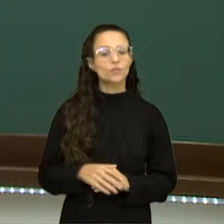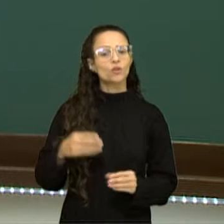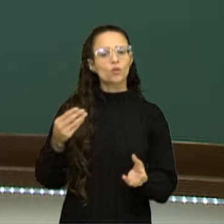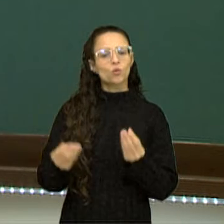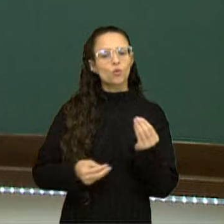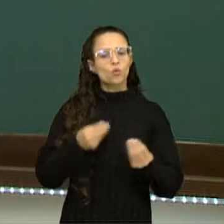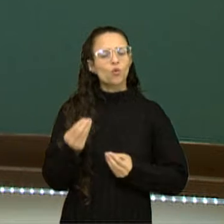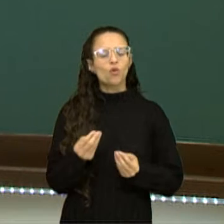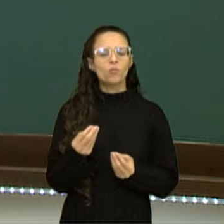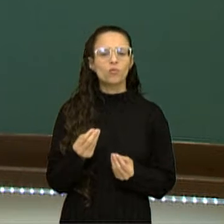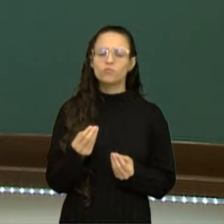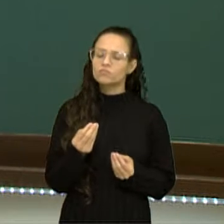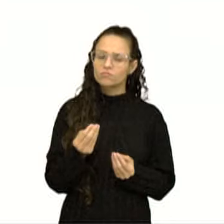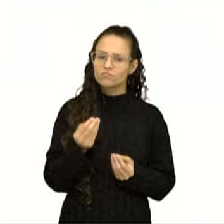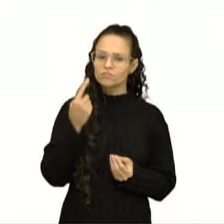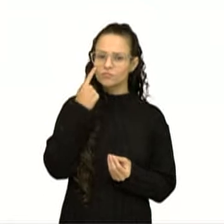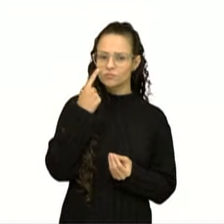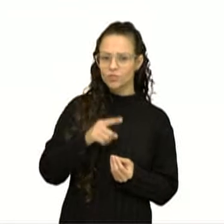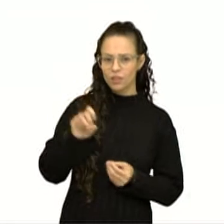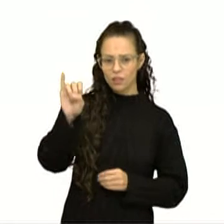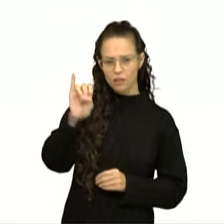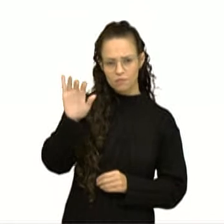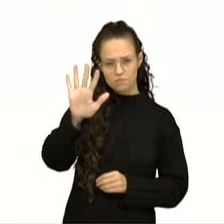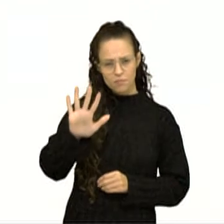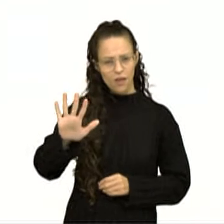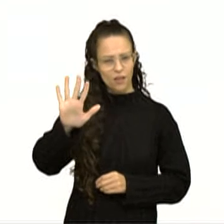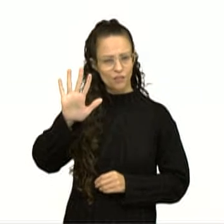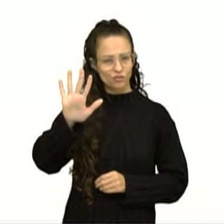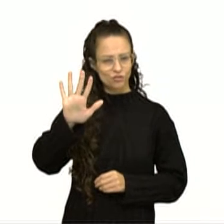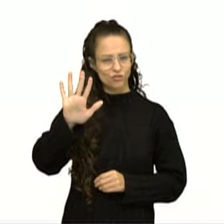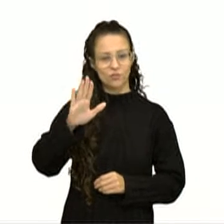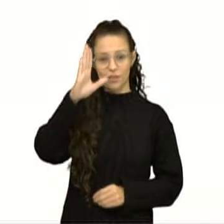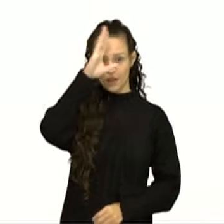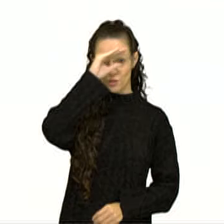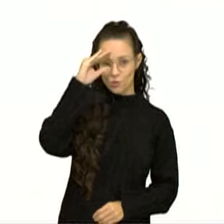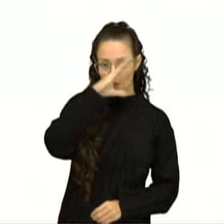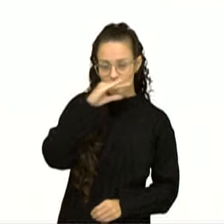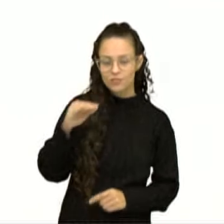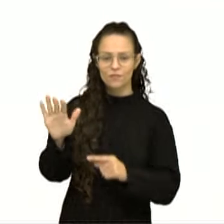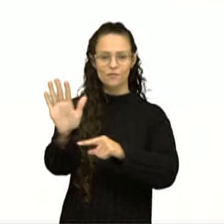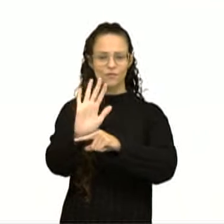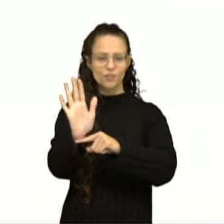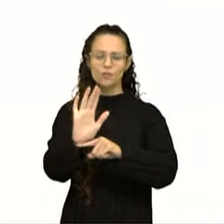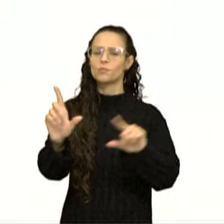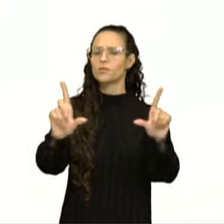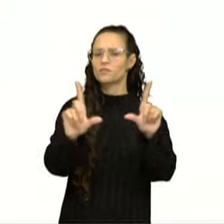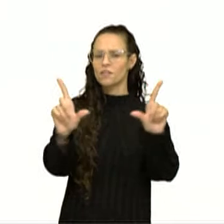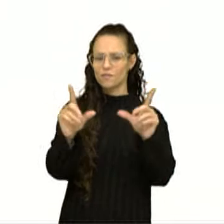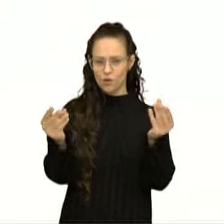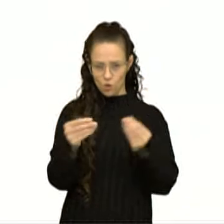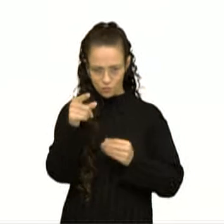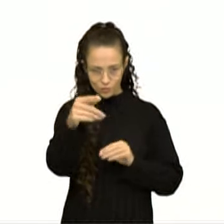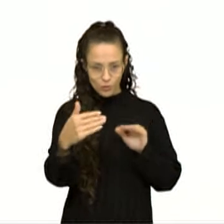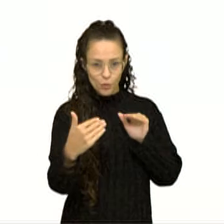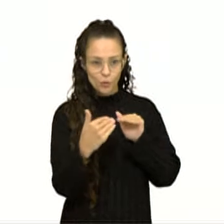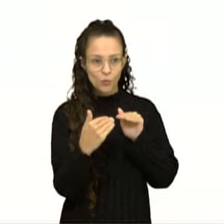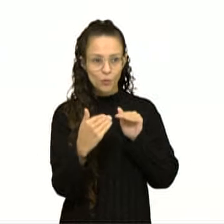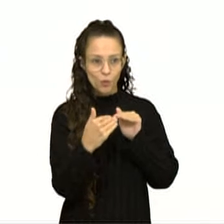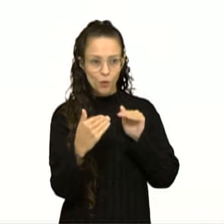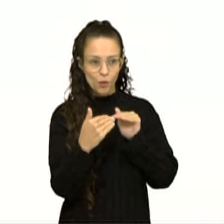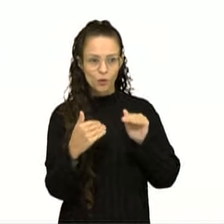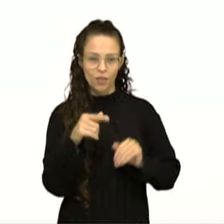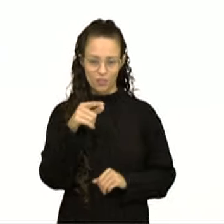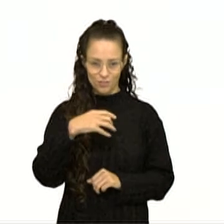é retratada a imagem de um adolescente num filme, num programa de TV? Você concorda com